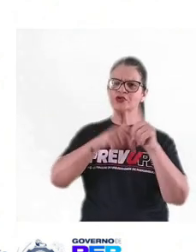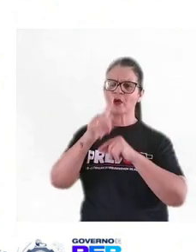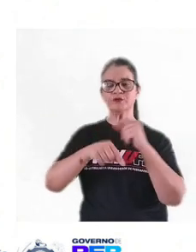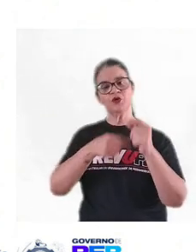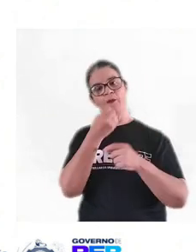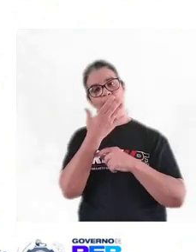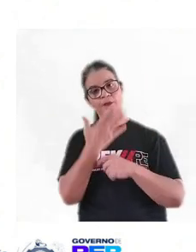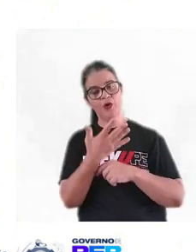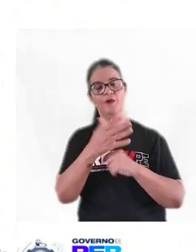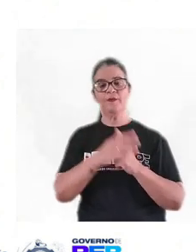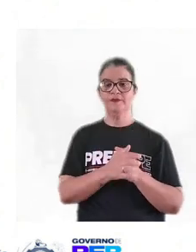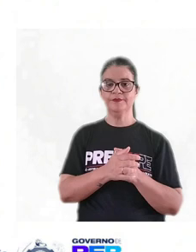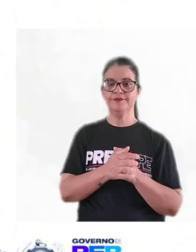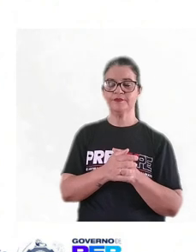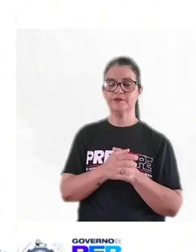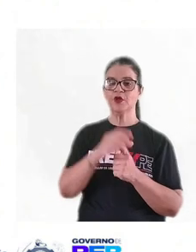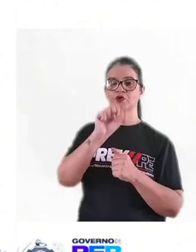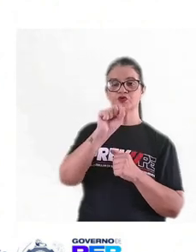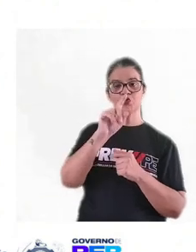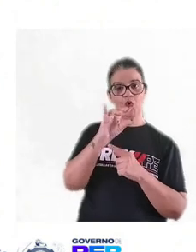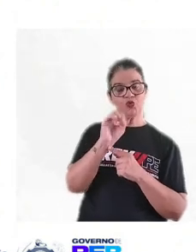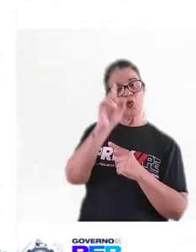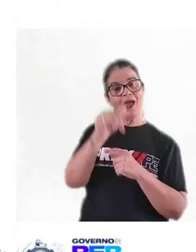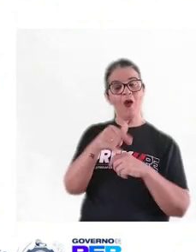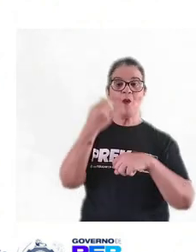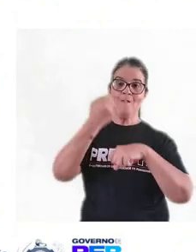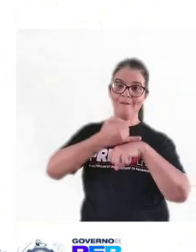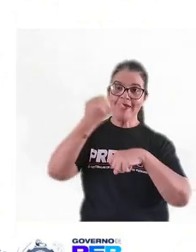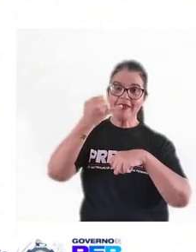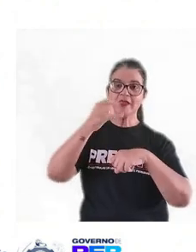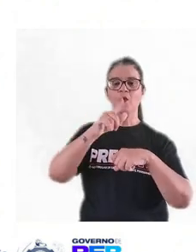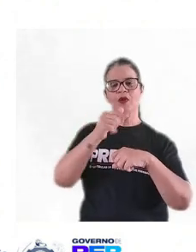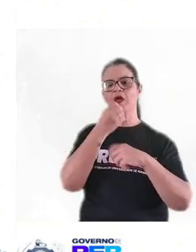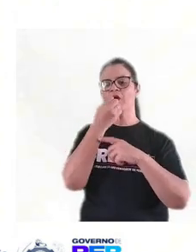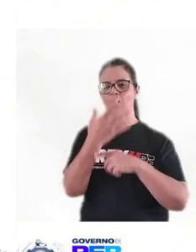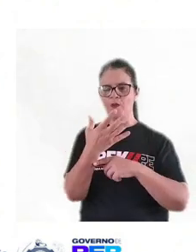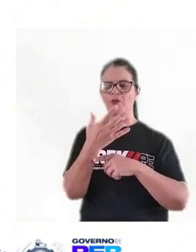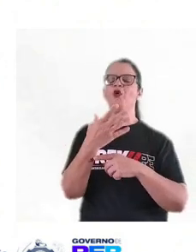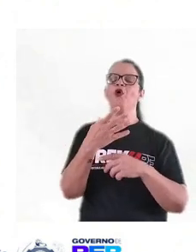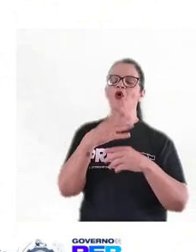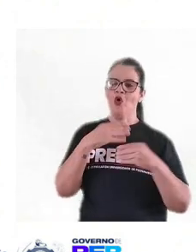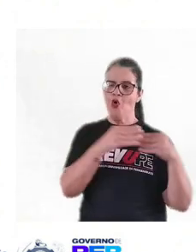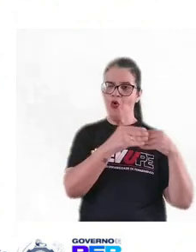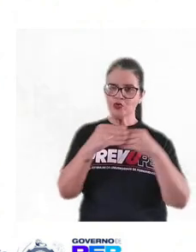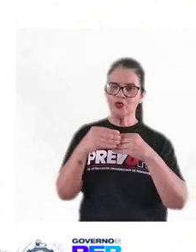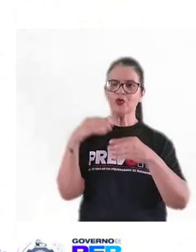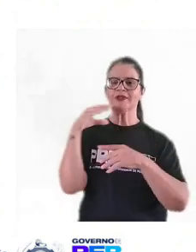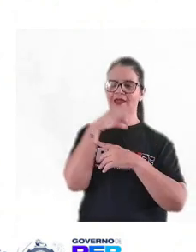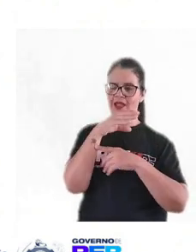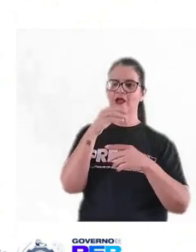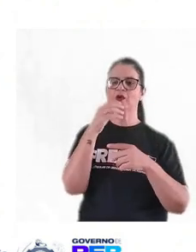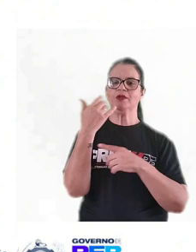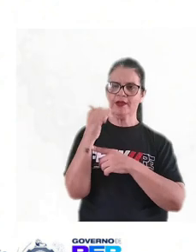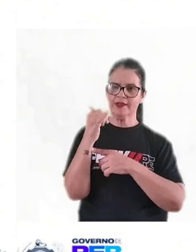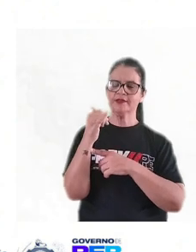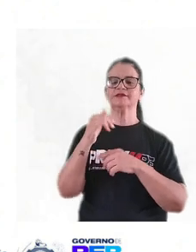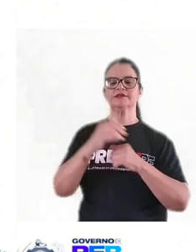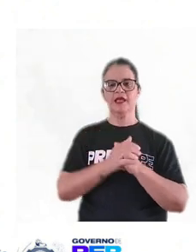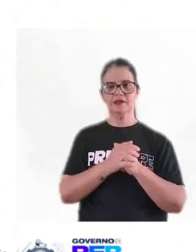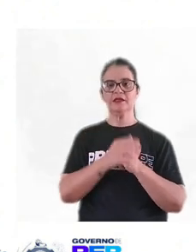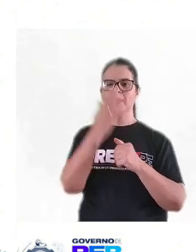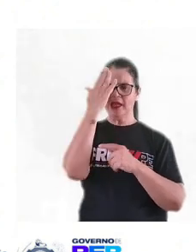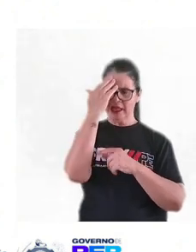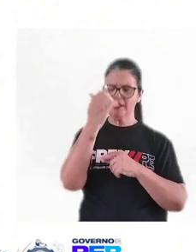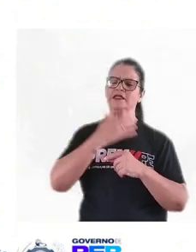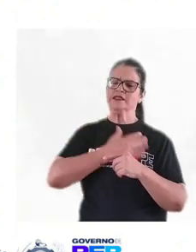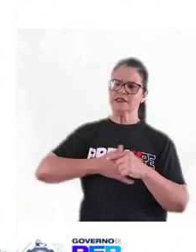bom o sódio ele é um metal ele é um bom condutor de calor ele é um bom condutor de eletricidade então ele